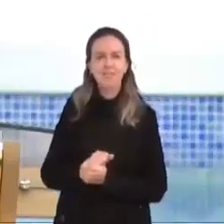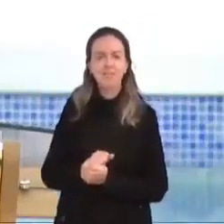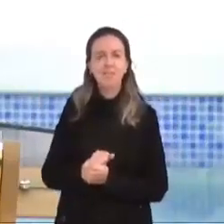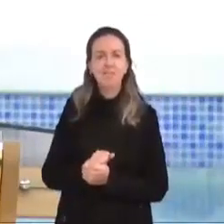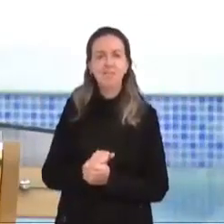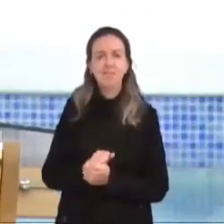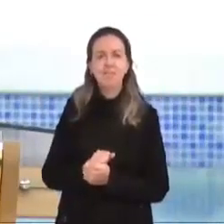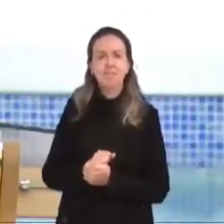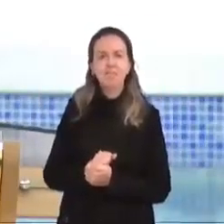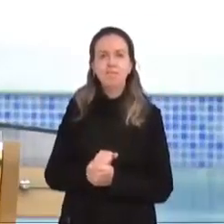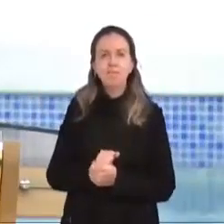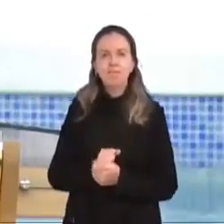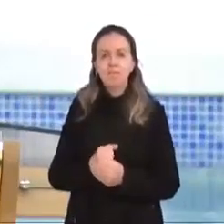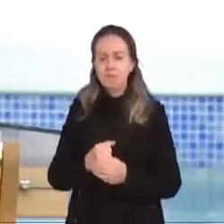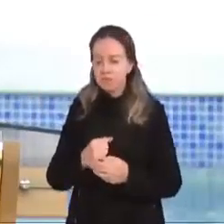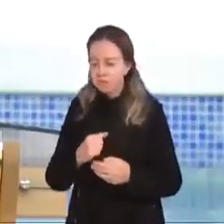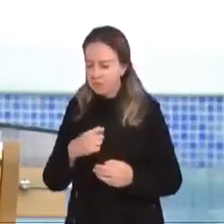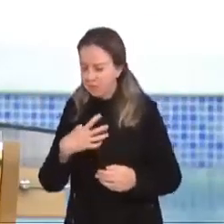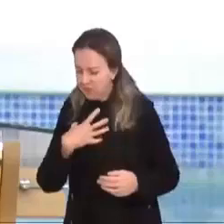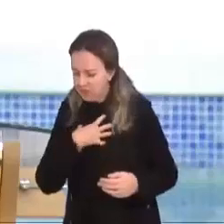profeta? Na cadeia.